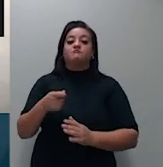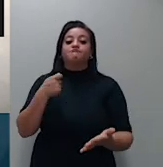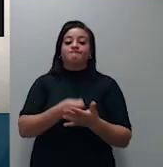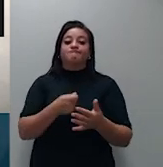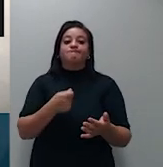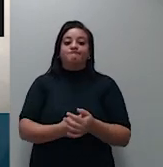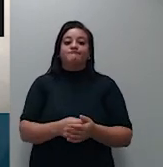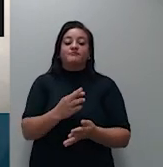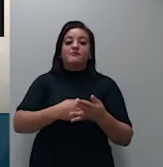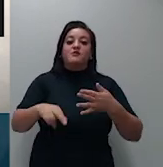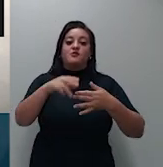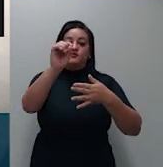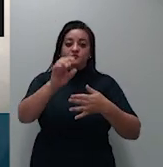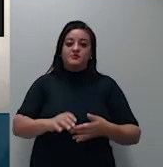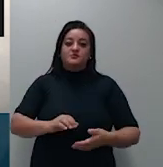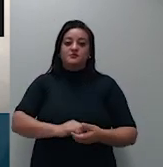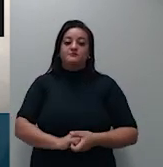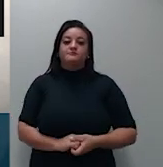especial